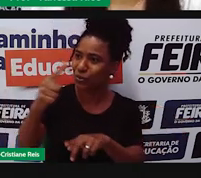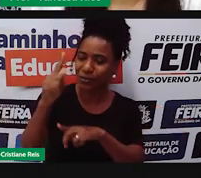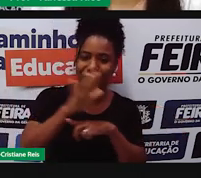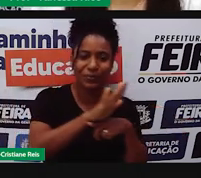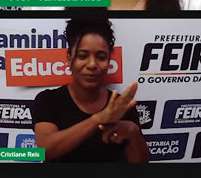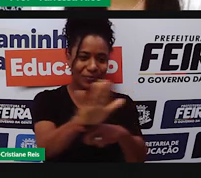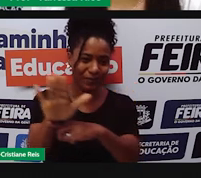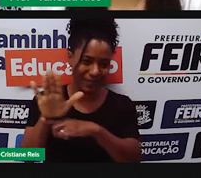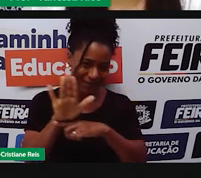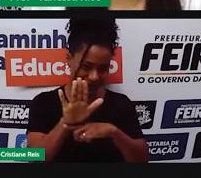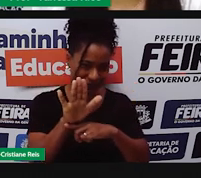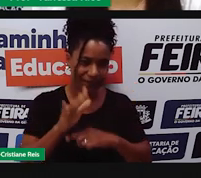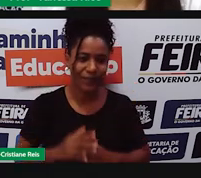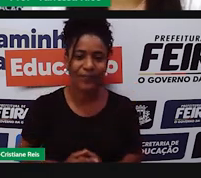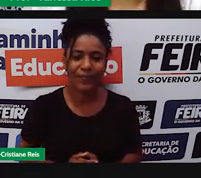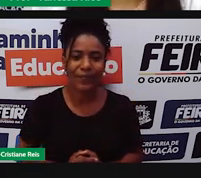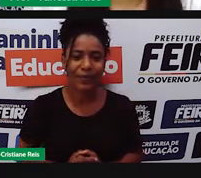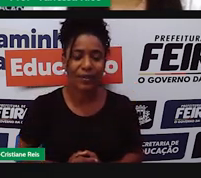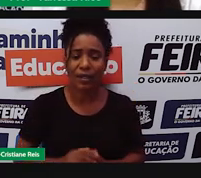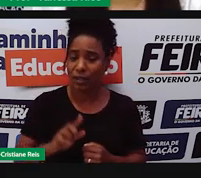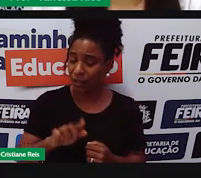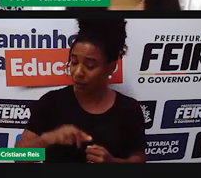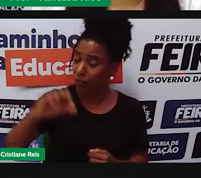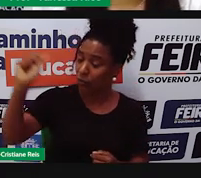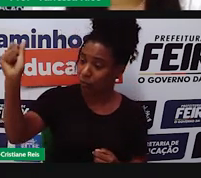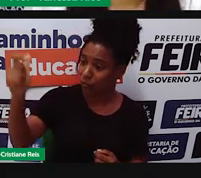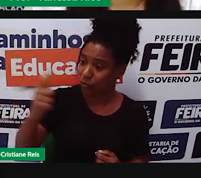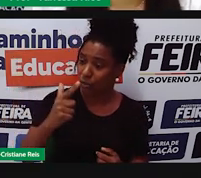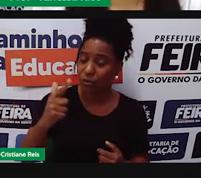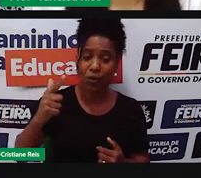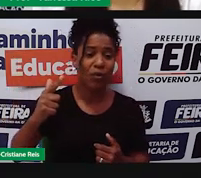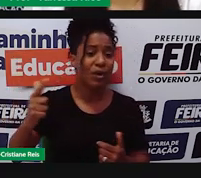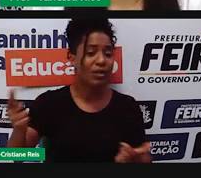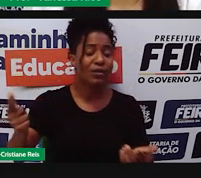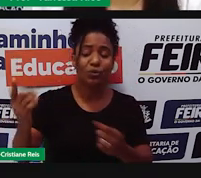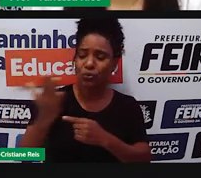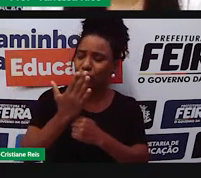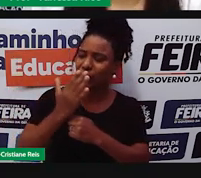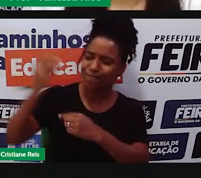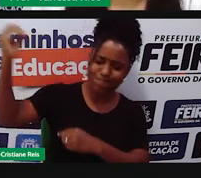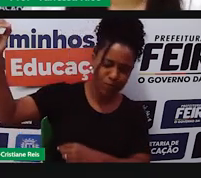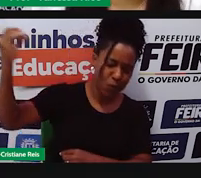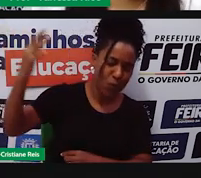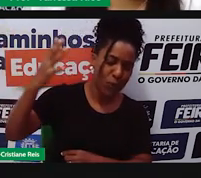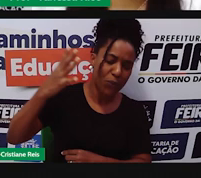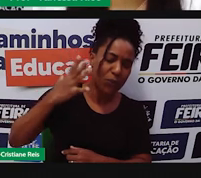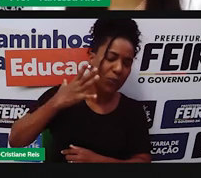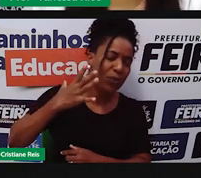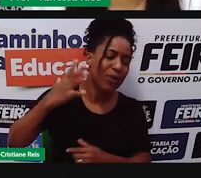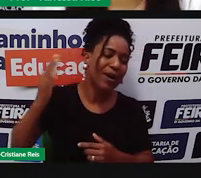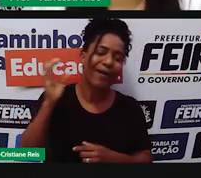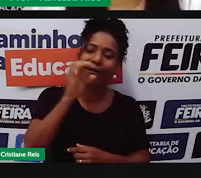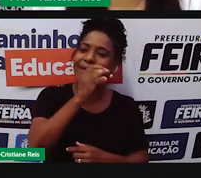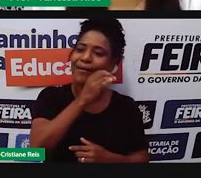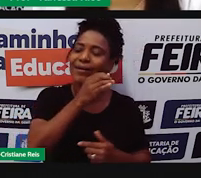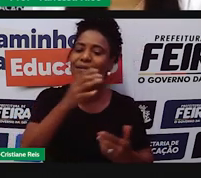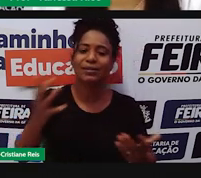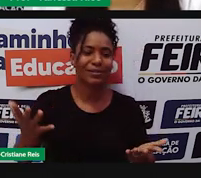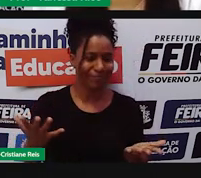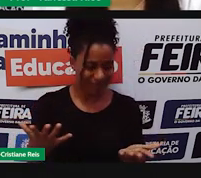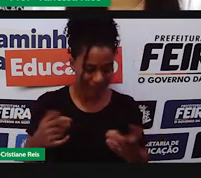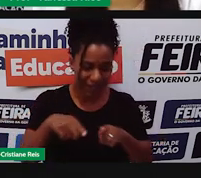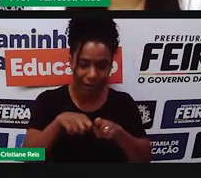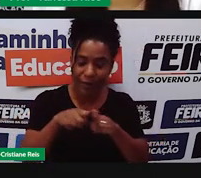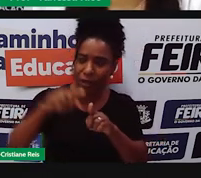E aí o sol nos fornece calor e é uma grande fonte de energia luminosa, sendo fundamental